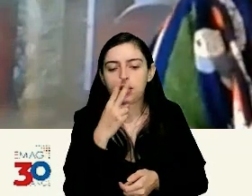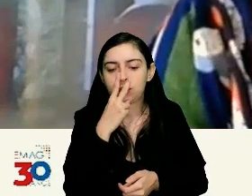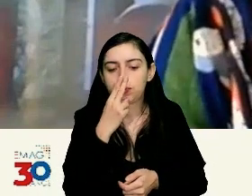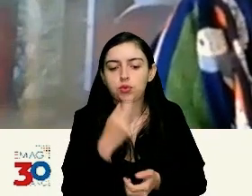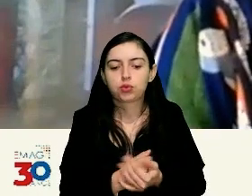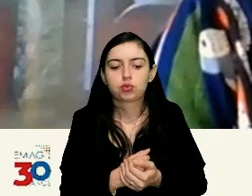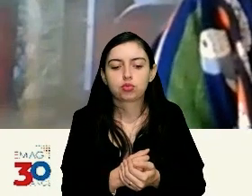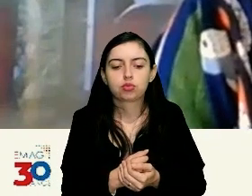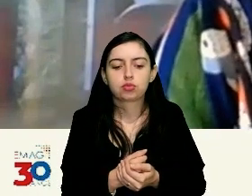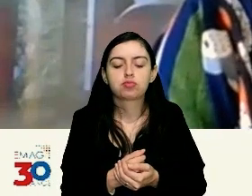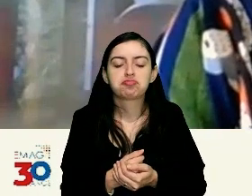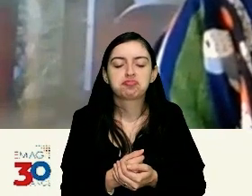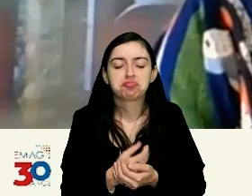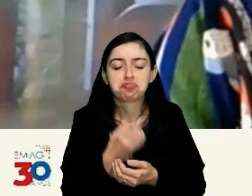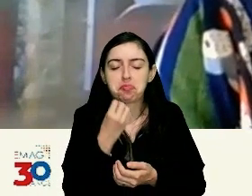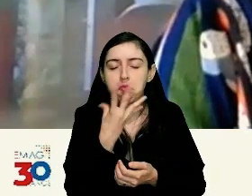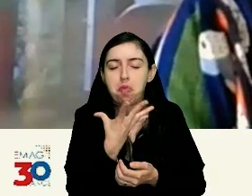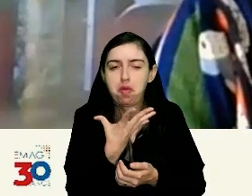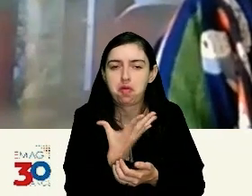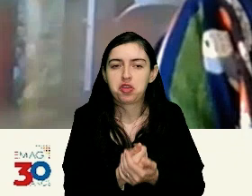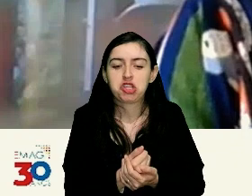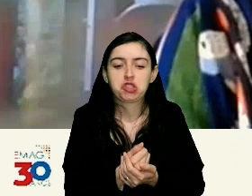sofisticada, essa é a palavra.